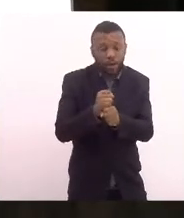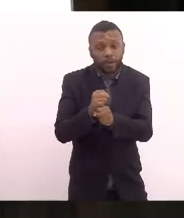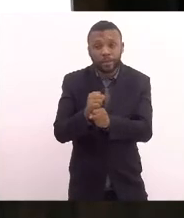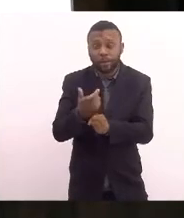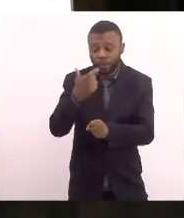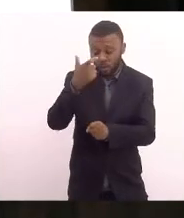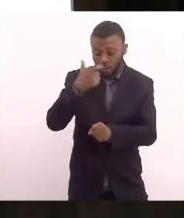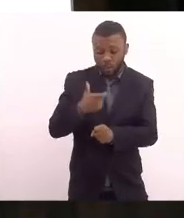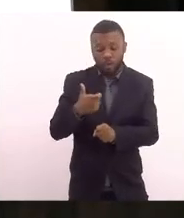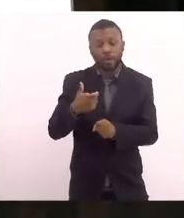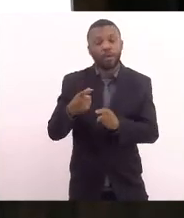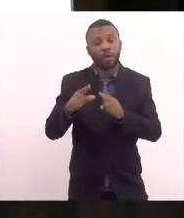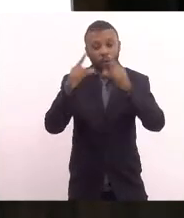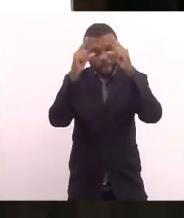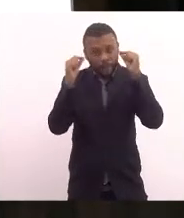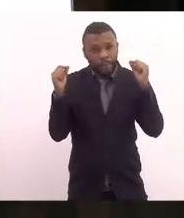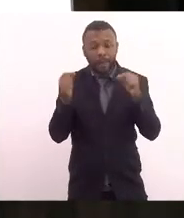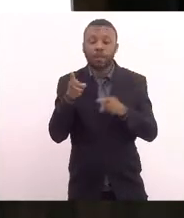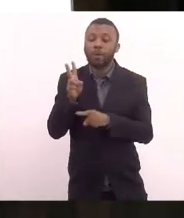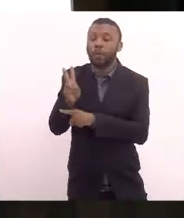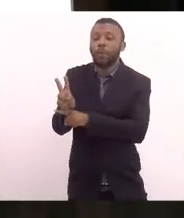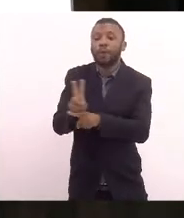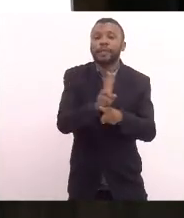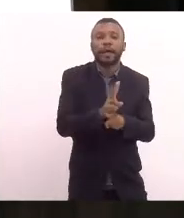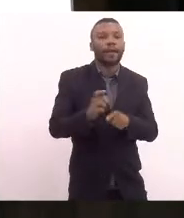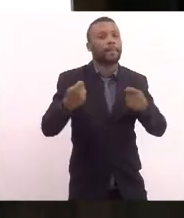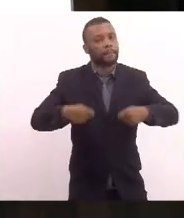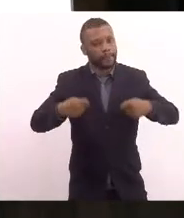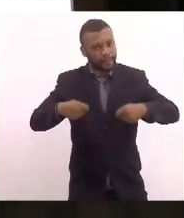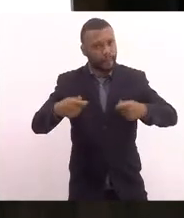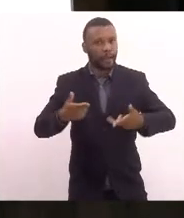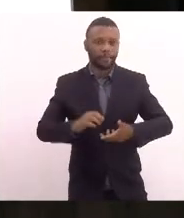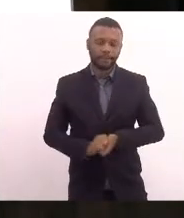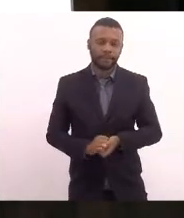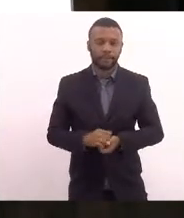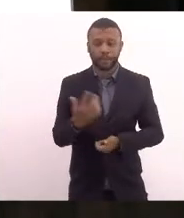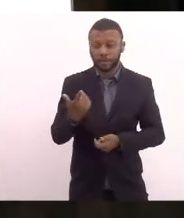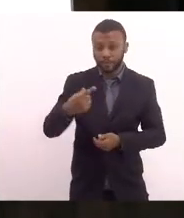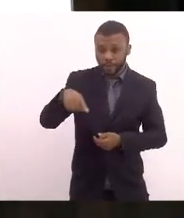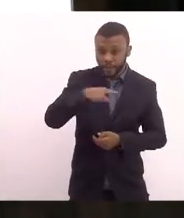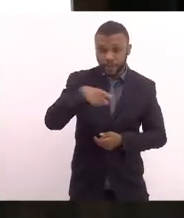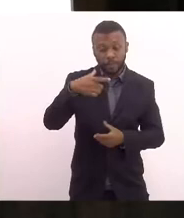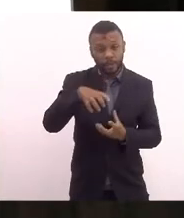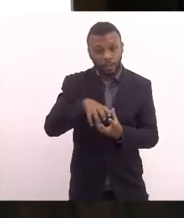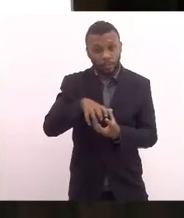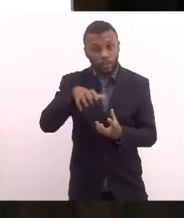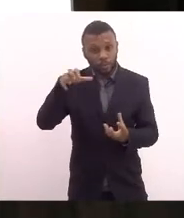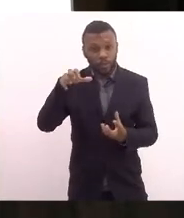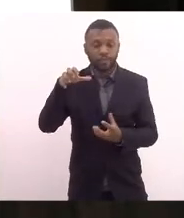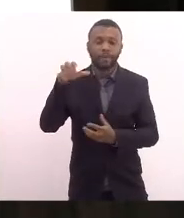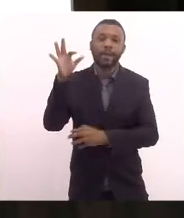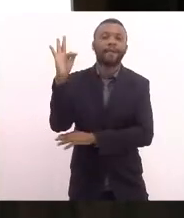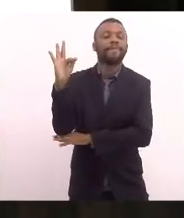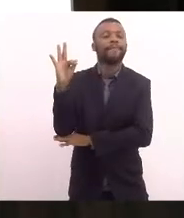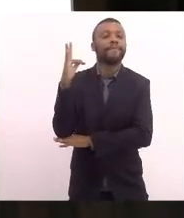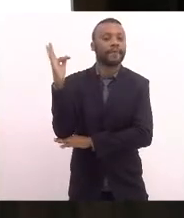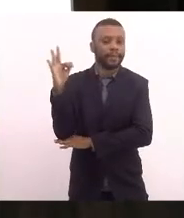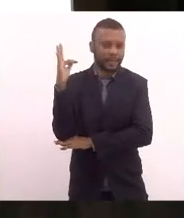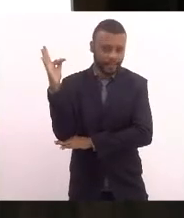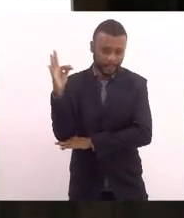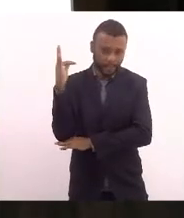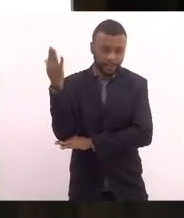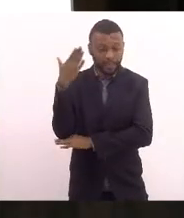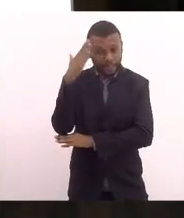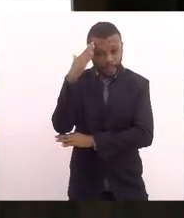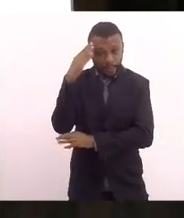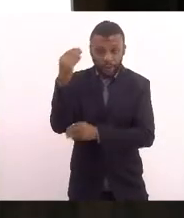cuidar. Então, quem é mais antigo da federação sabe o quanto que